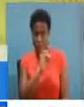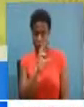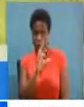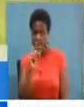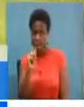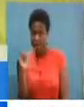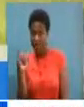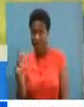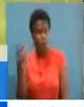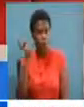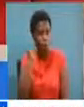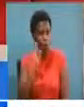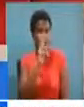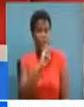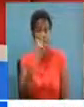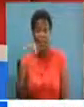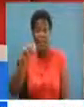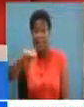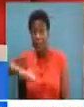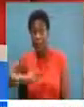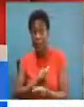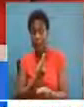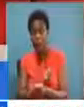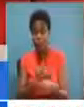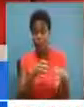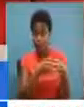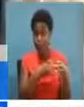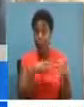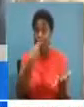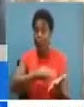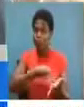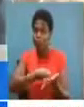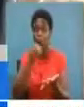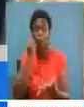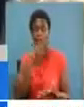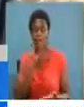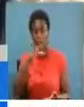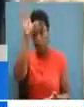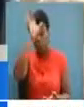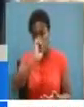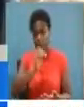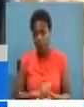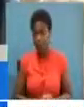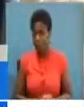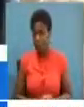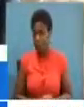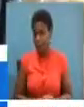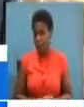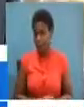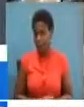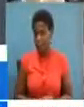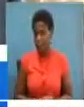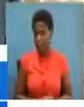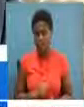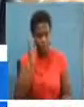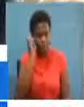em que 38 kits estão financiados conforme o ministro. Estamos todos presentes, mas isso ainda é pouco para aquilo que é a nossa missão.